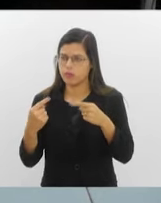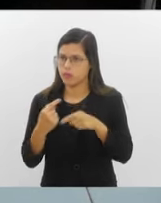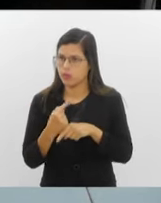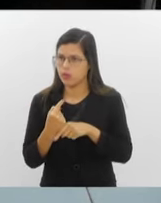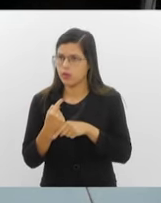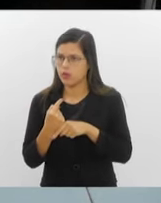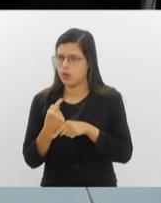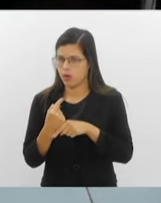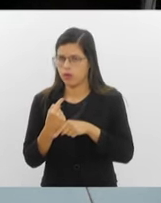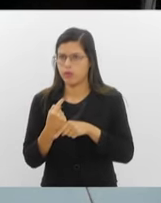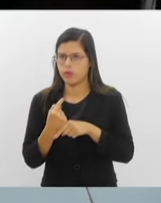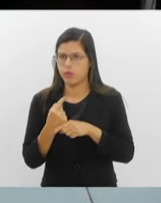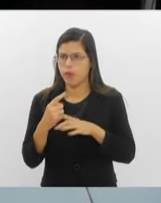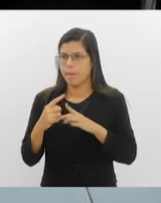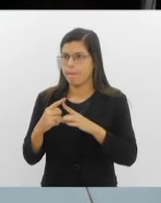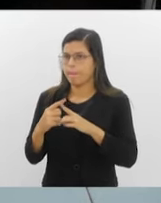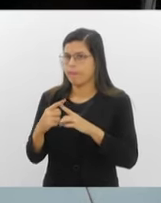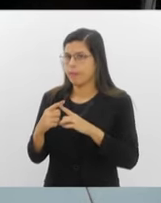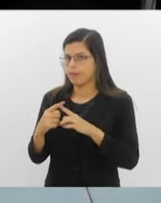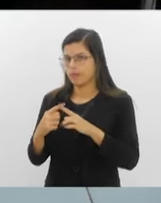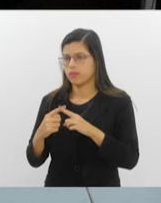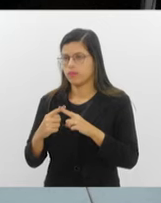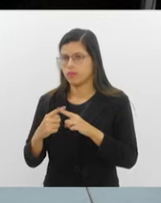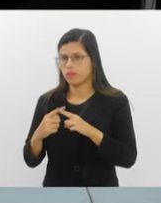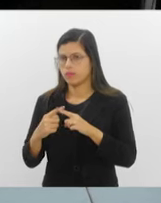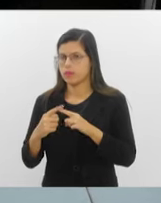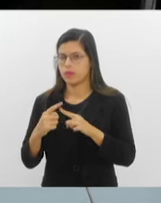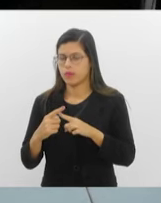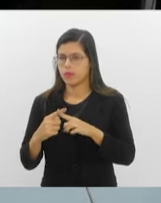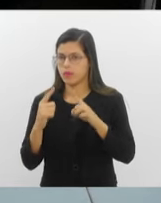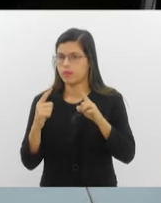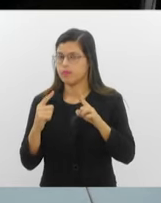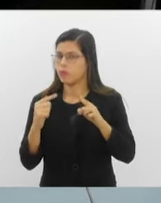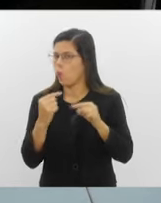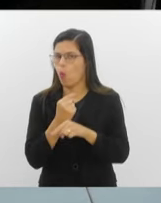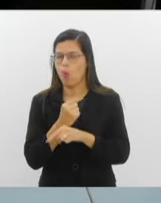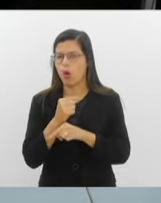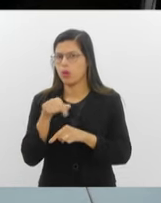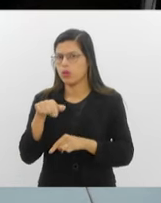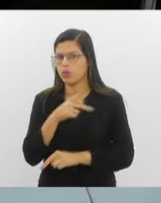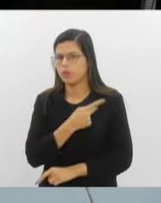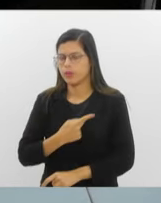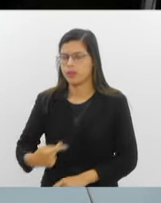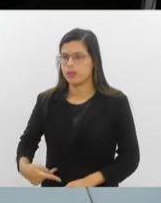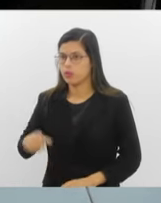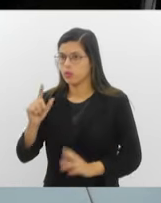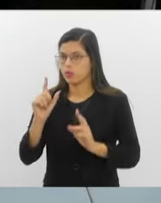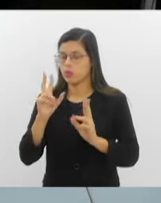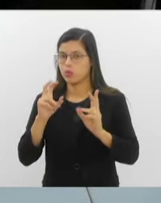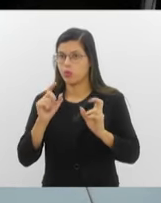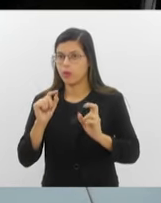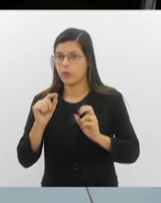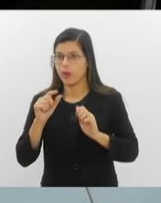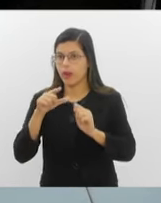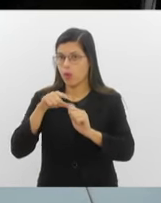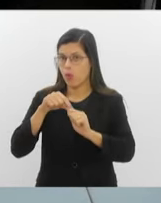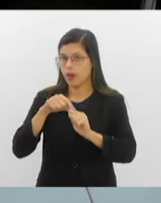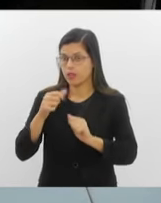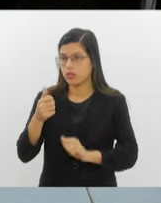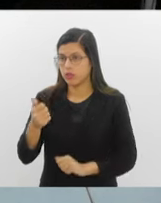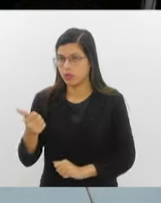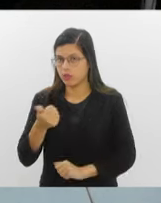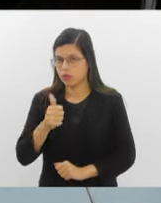concordo com Vossa Excelência que nós estamos maculando o artigo 112